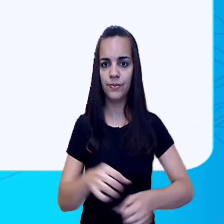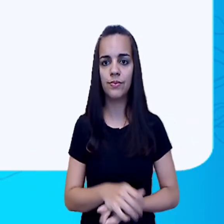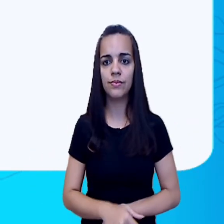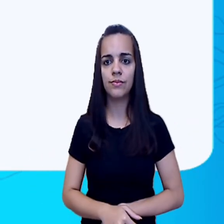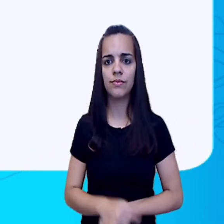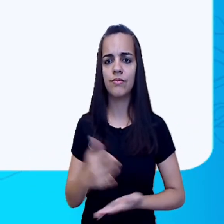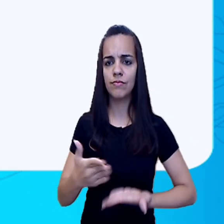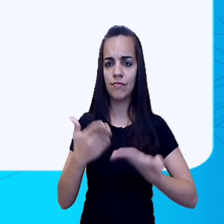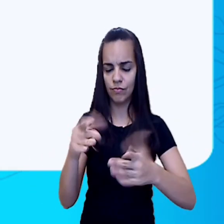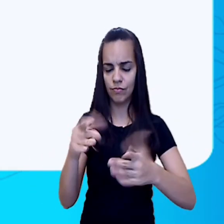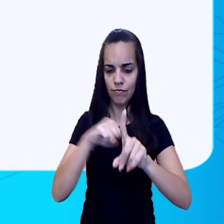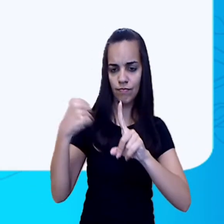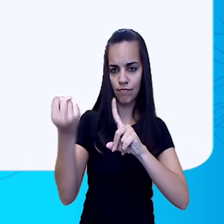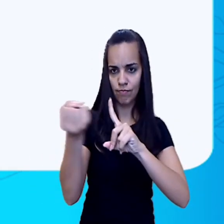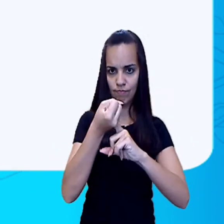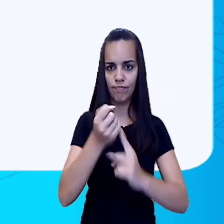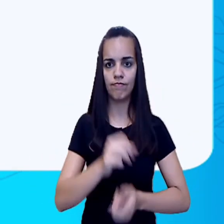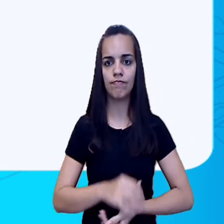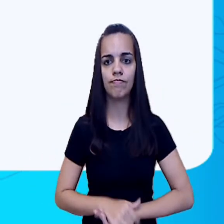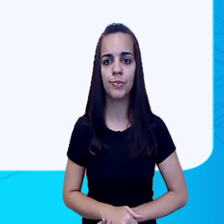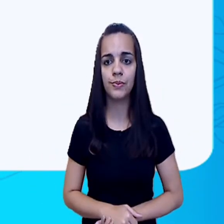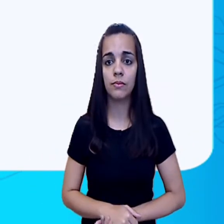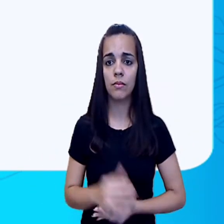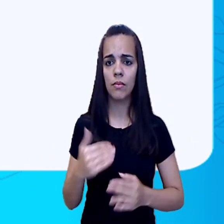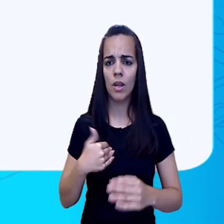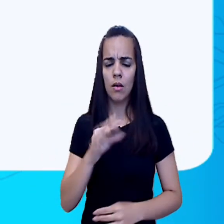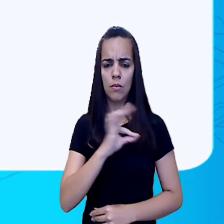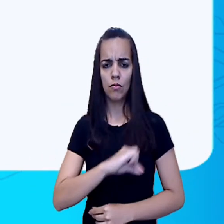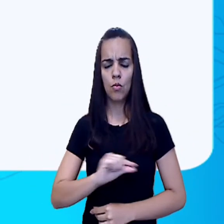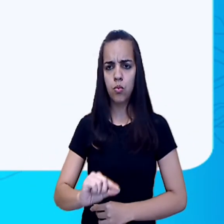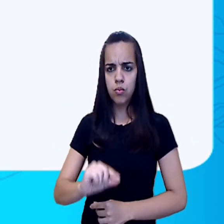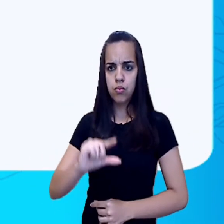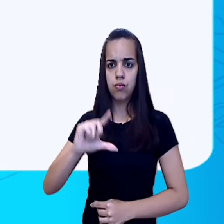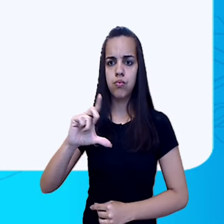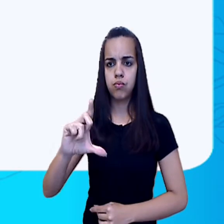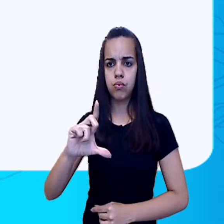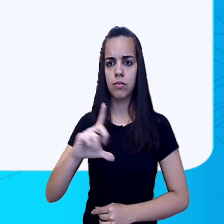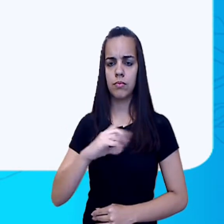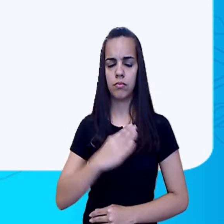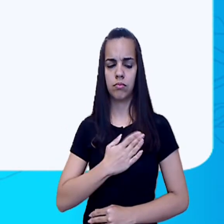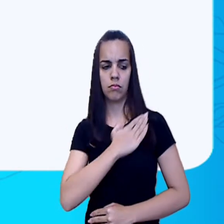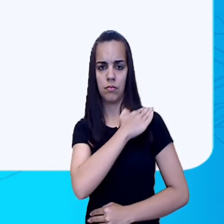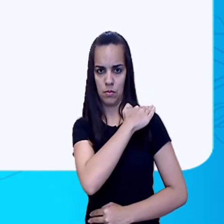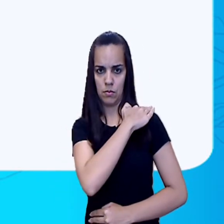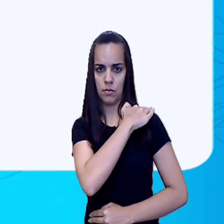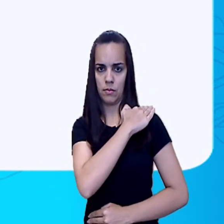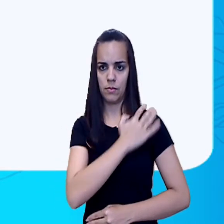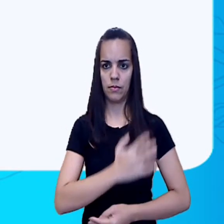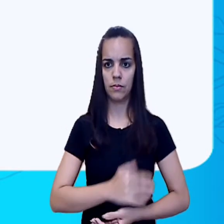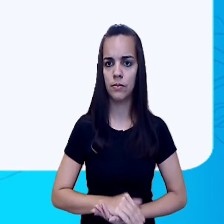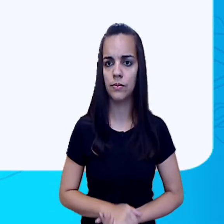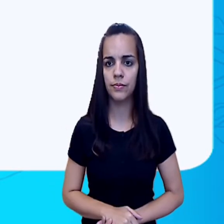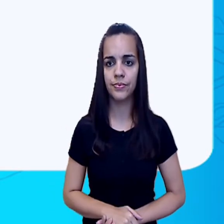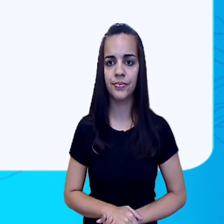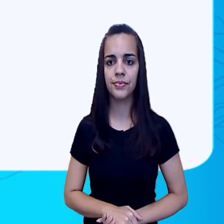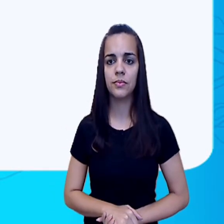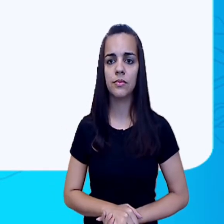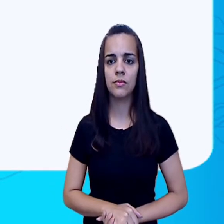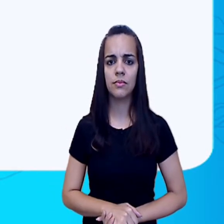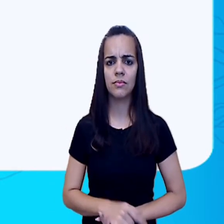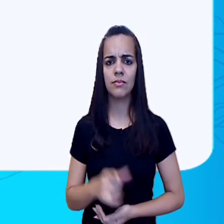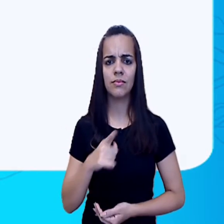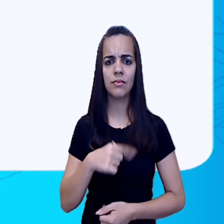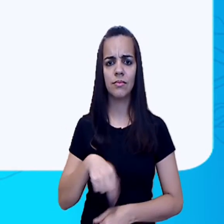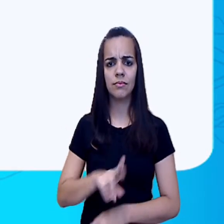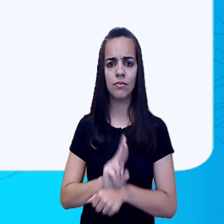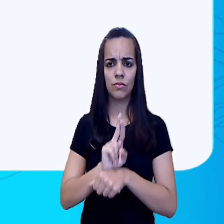e dos privilégios sociais. O aumento dos salários para os militares. Então, esse aí